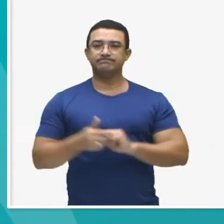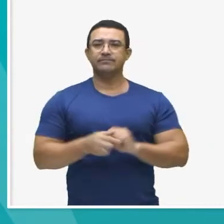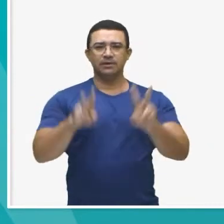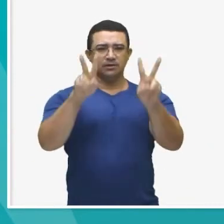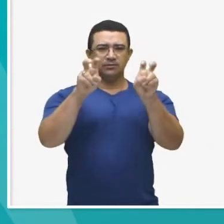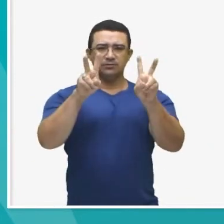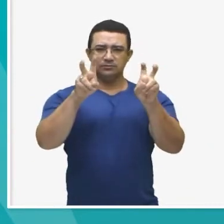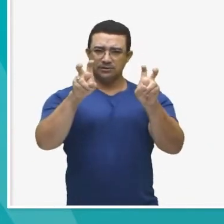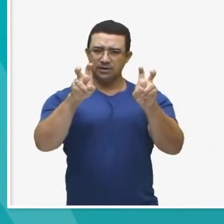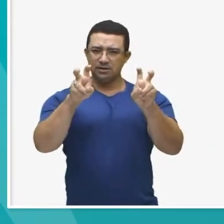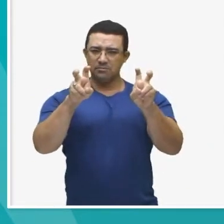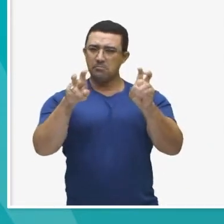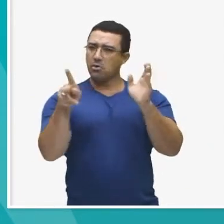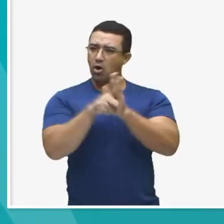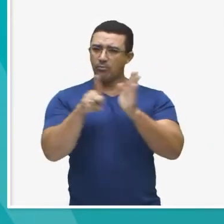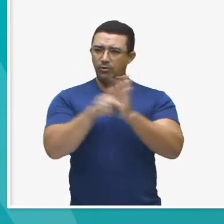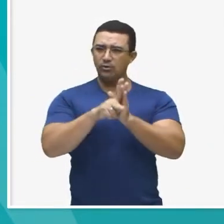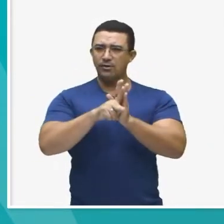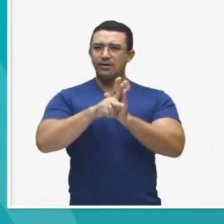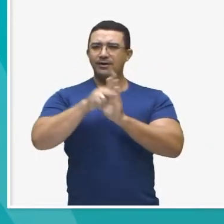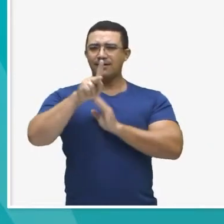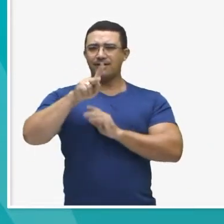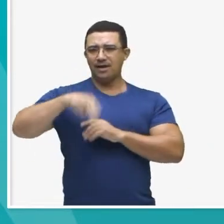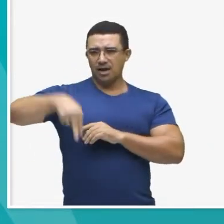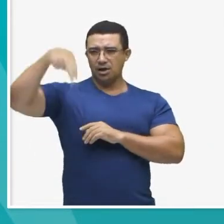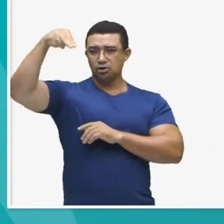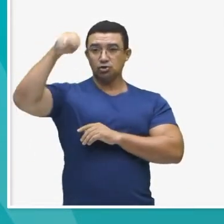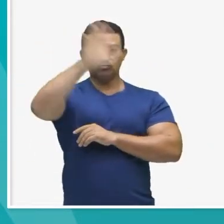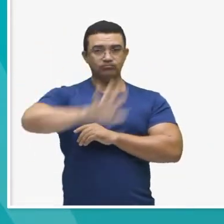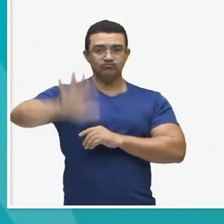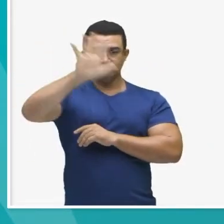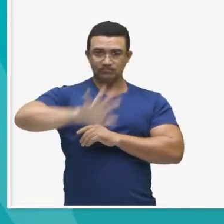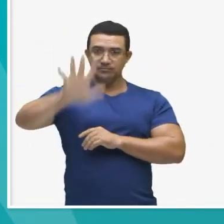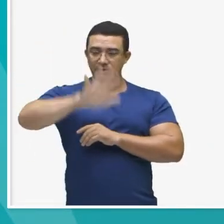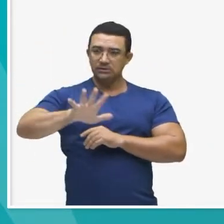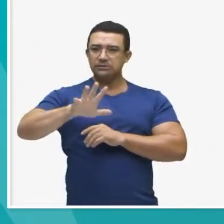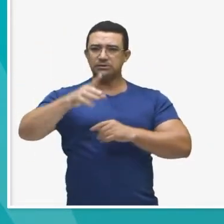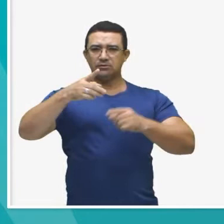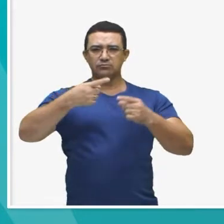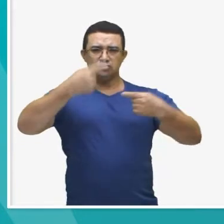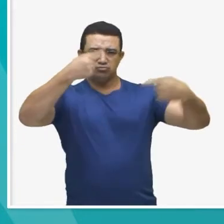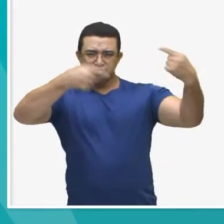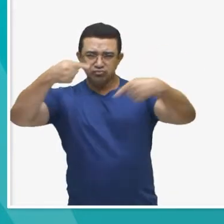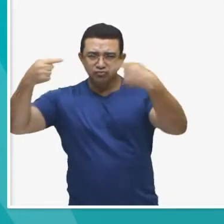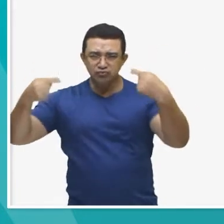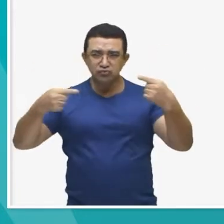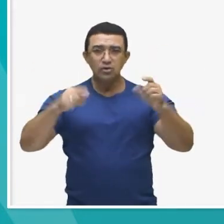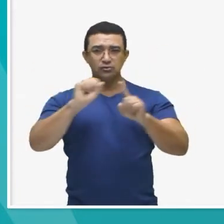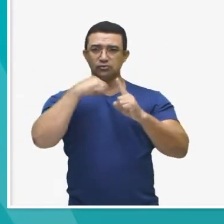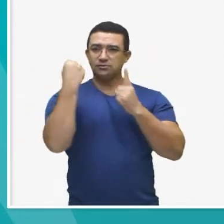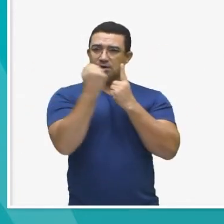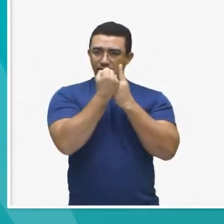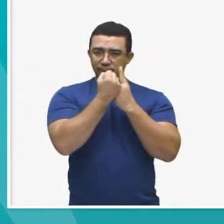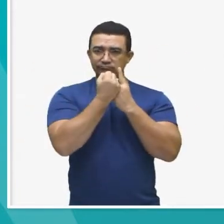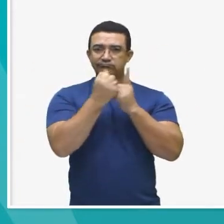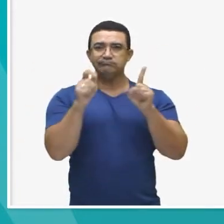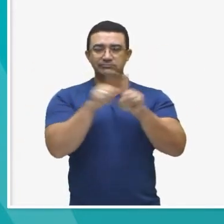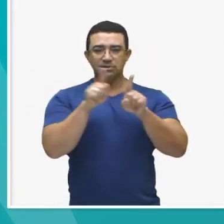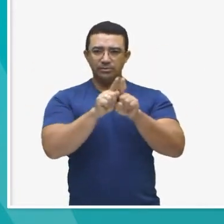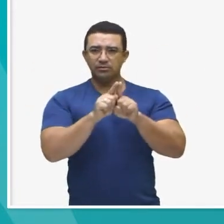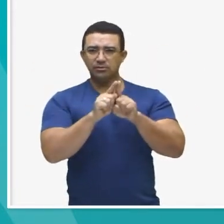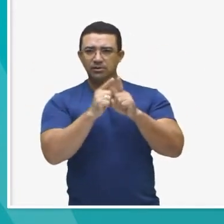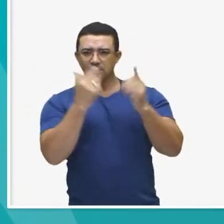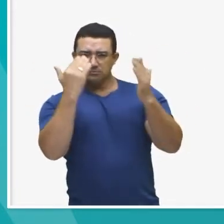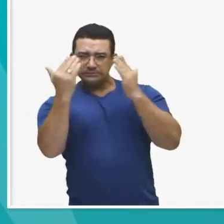ao Nordeste e as denúncias sociais vão continuar aparecendo, entretanto, a análise sobre o ser humano e